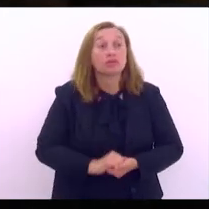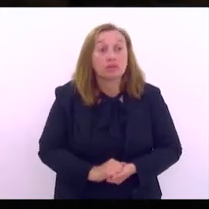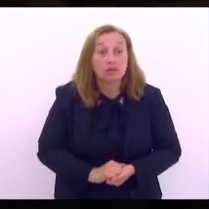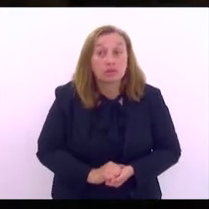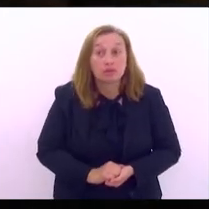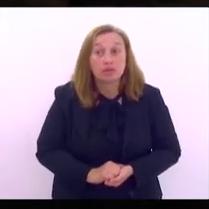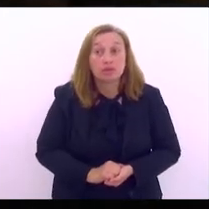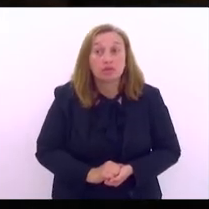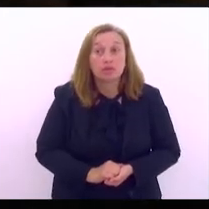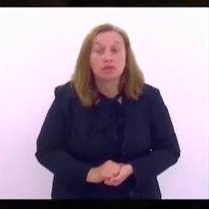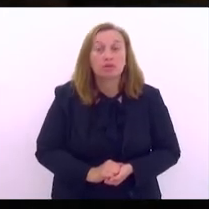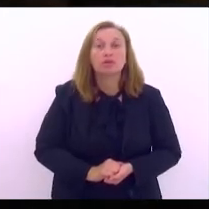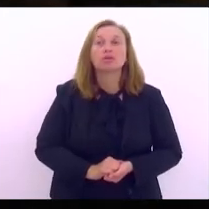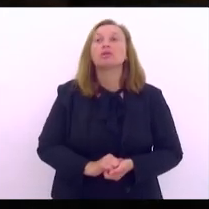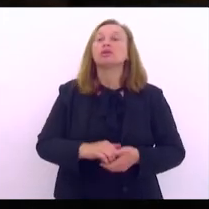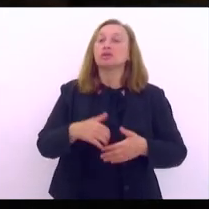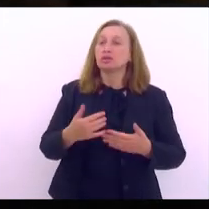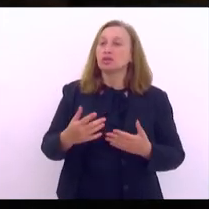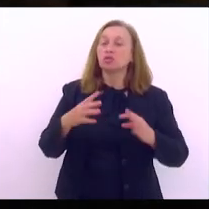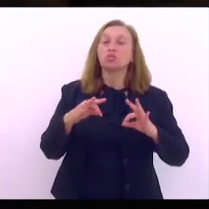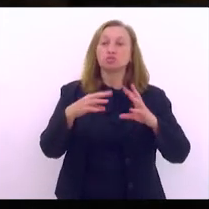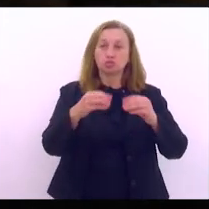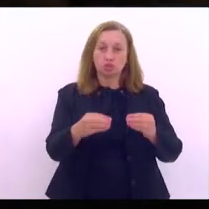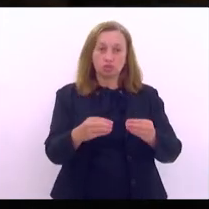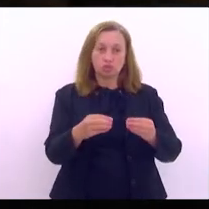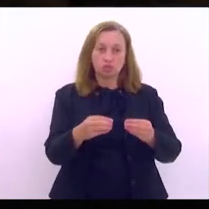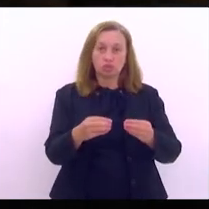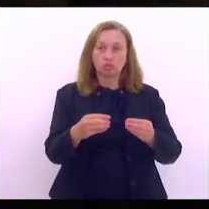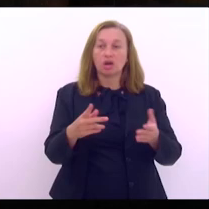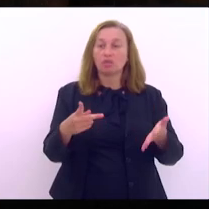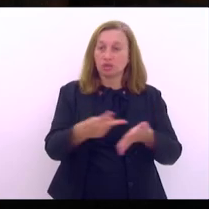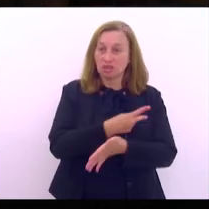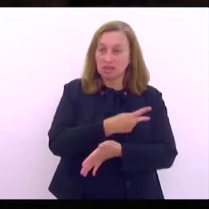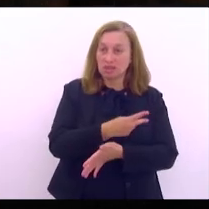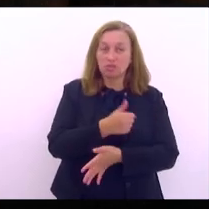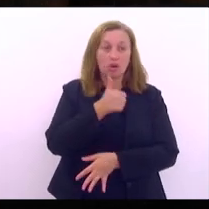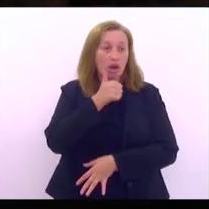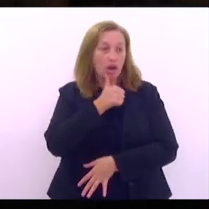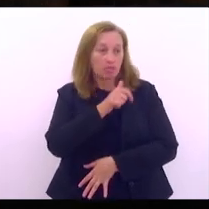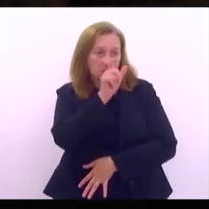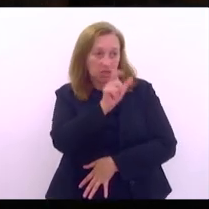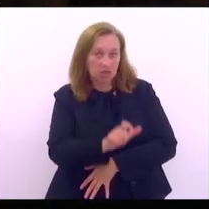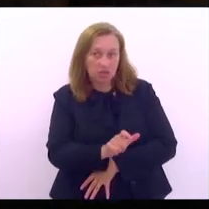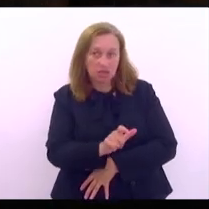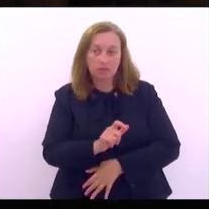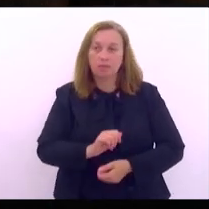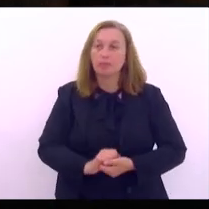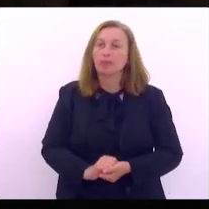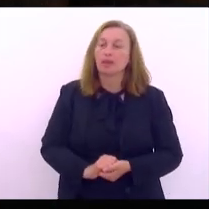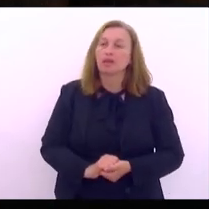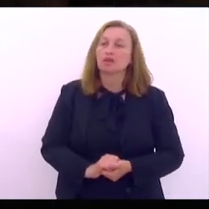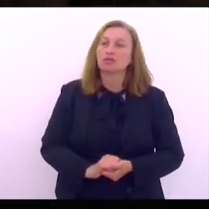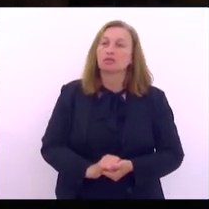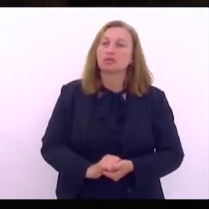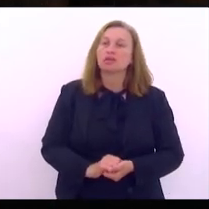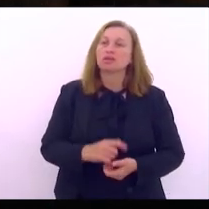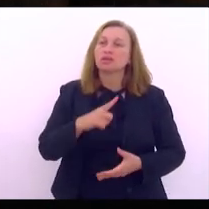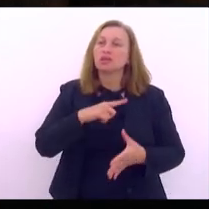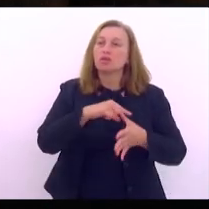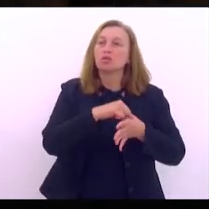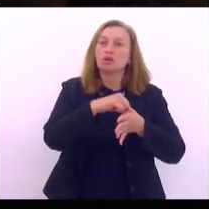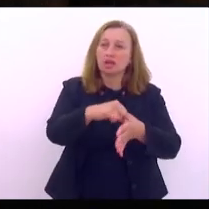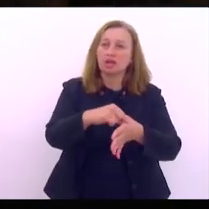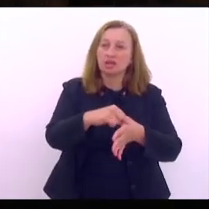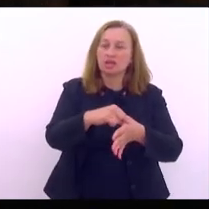Bom, diante desses fatos, a menina, que tem como seu líder